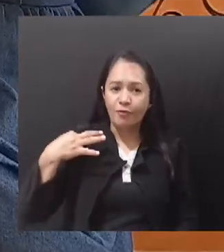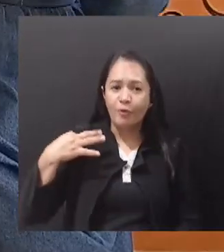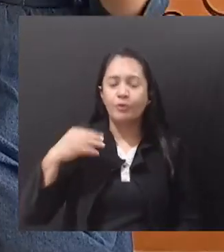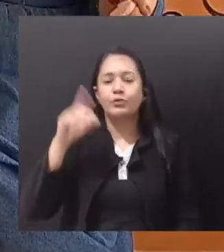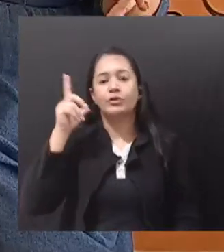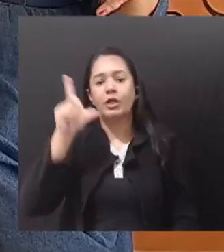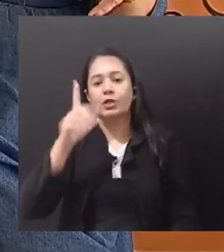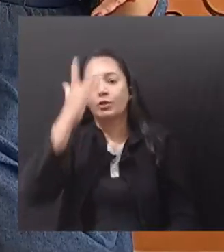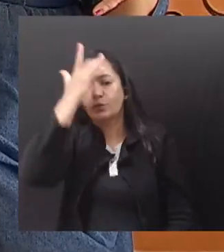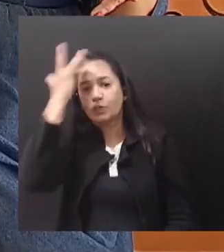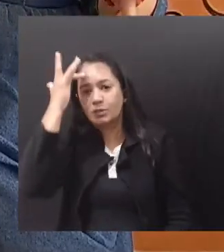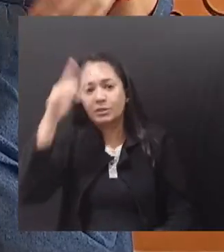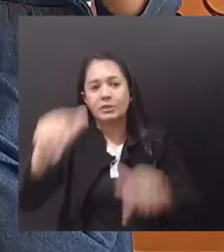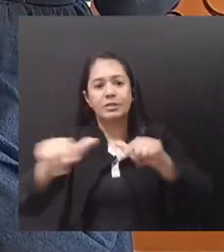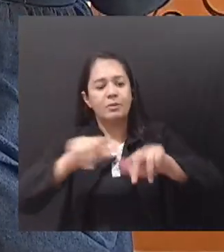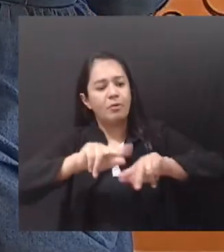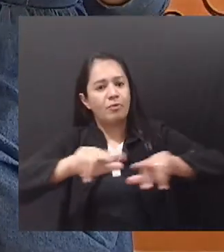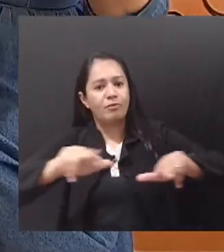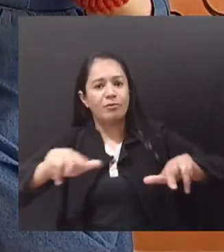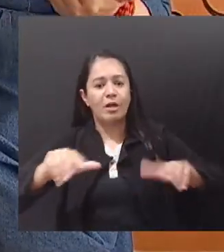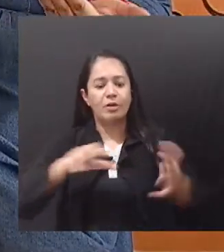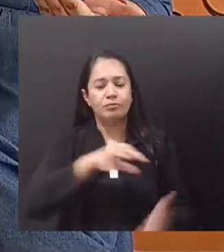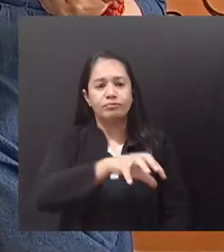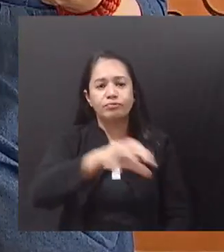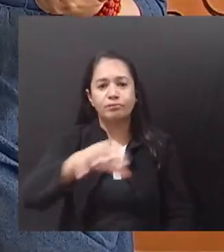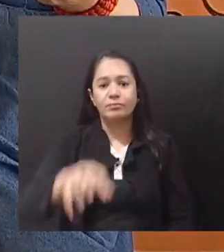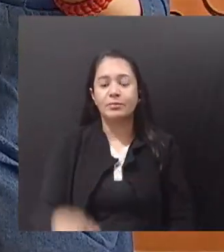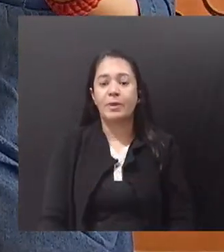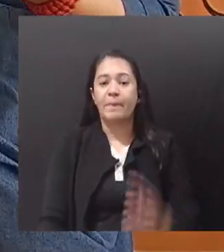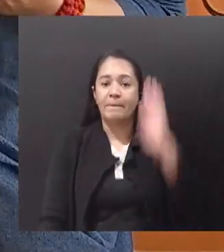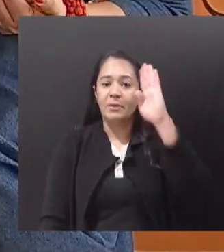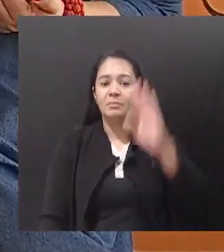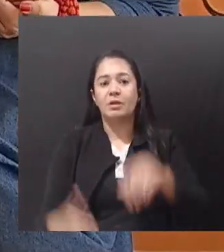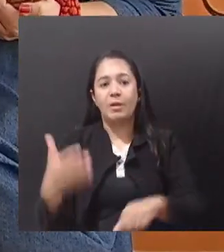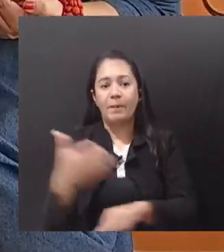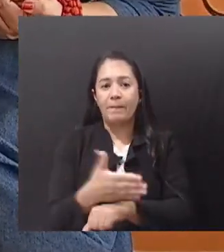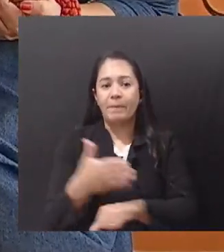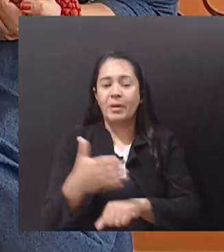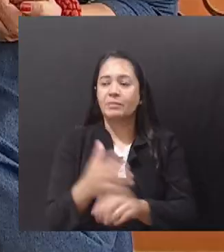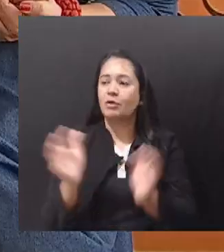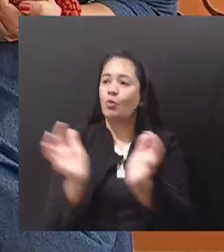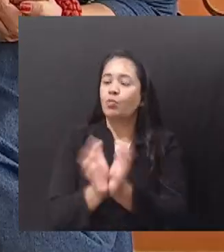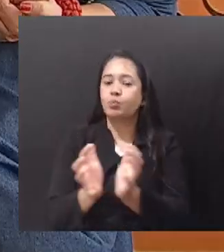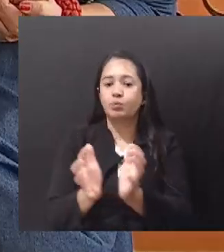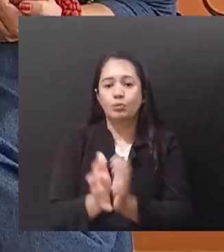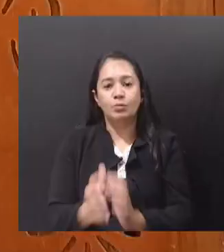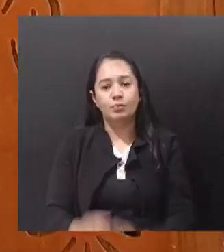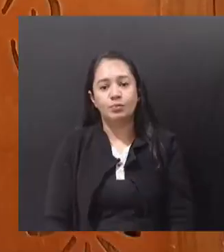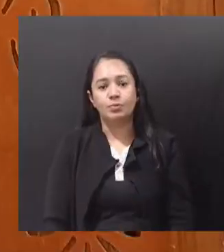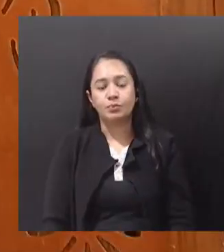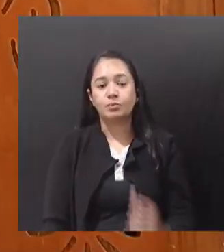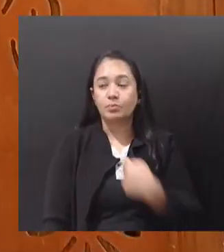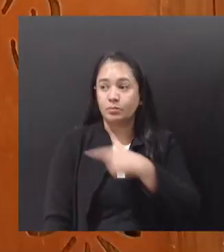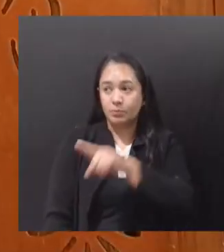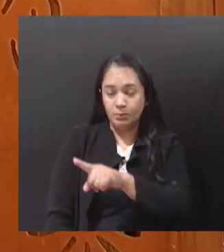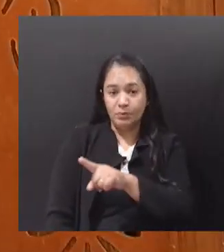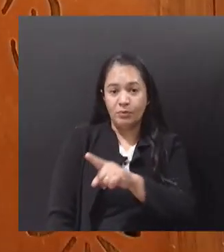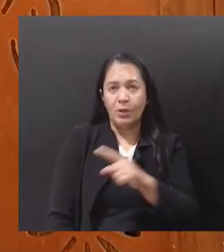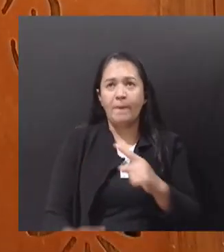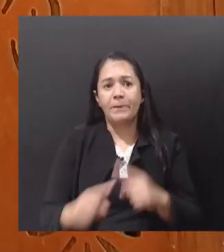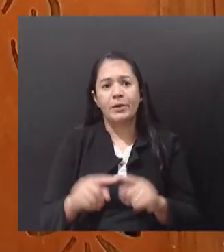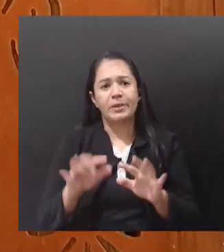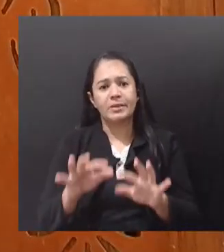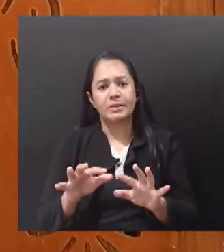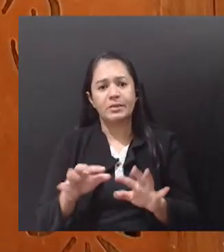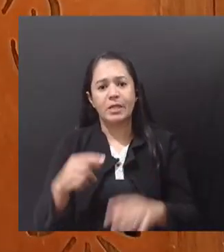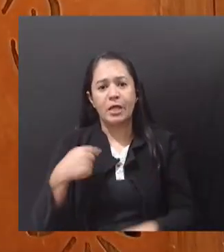que trabalham nos mais diversos núcleos, e inclusive para participar dessas caravanas? Então, quando eu vou para lá, porque na verdade quando eu